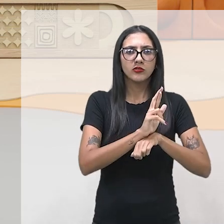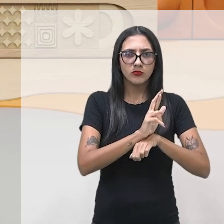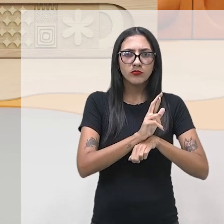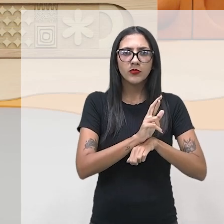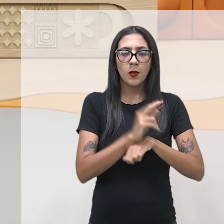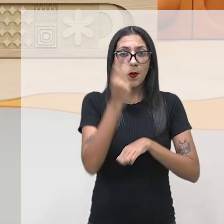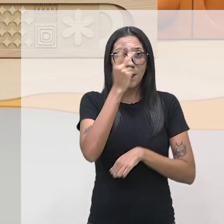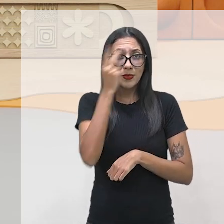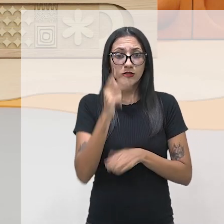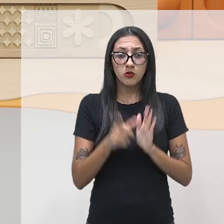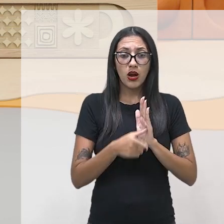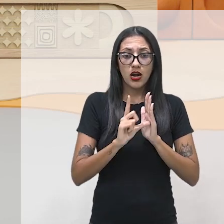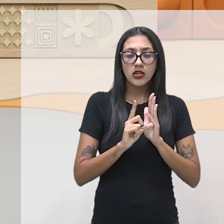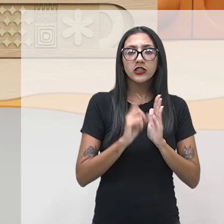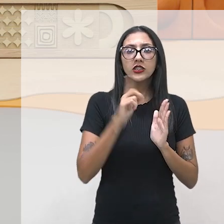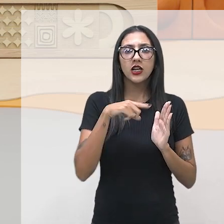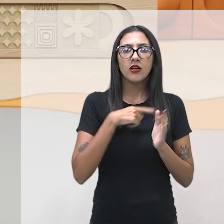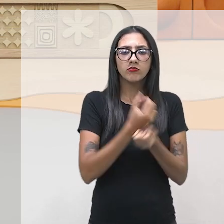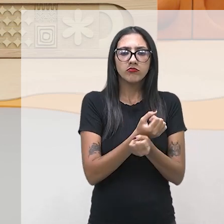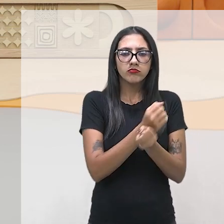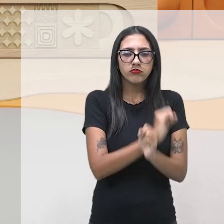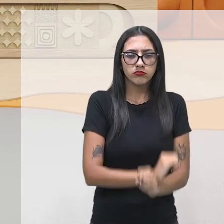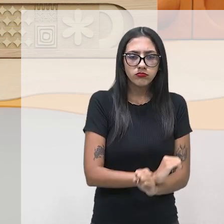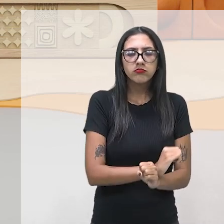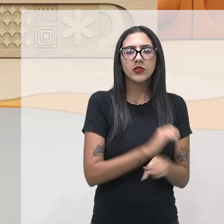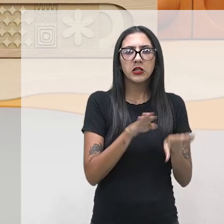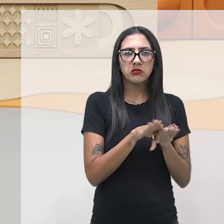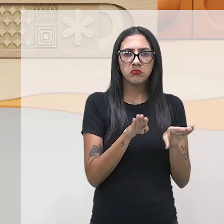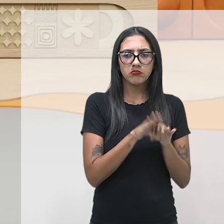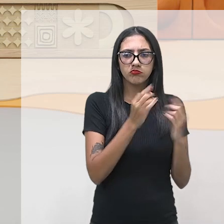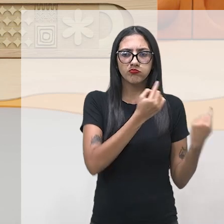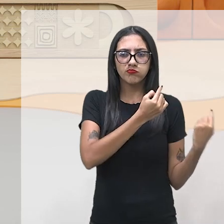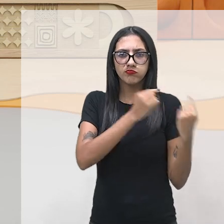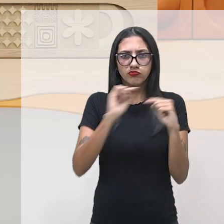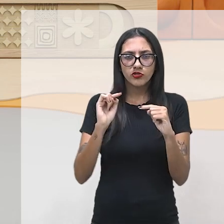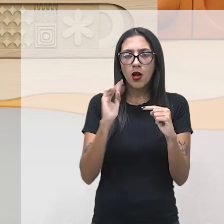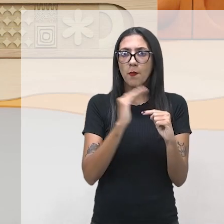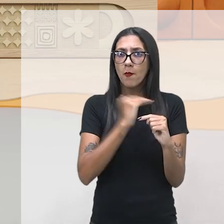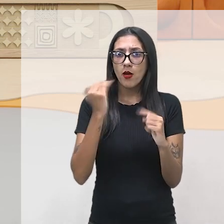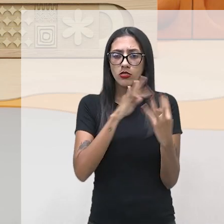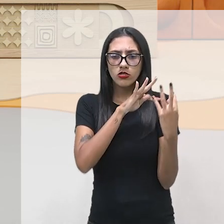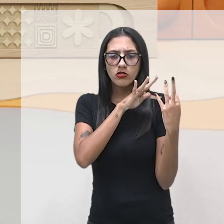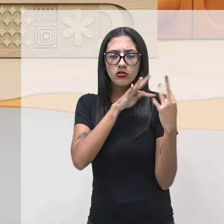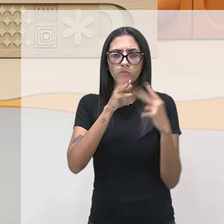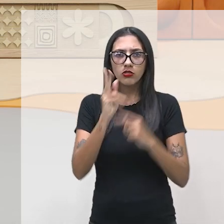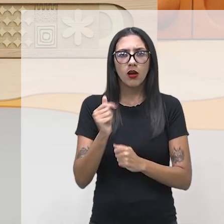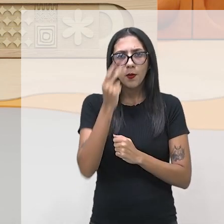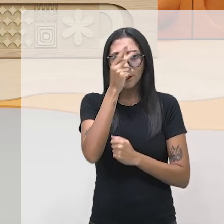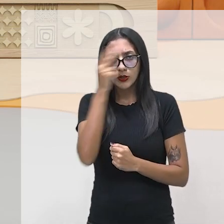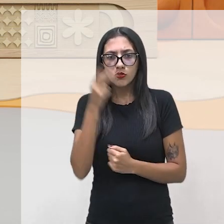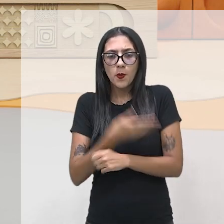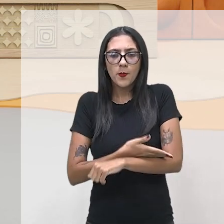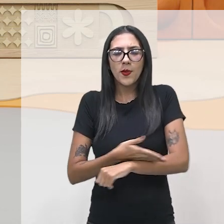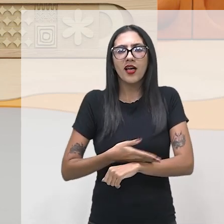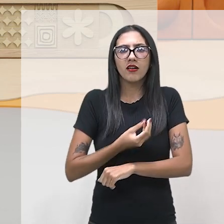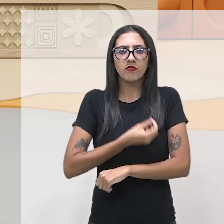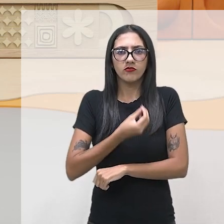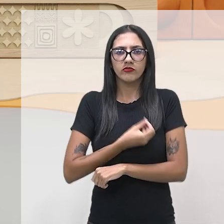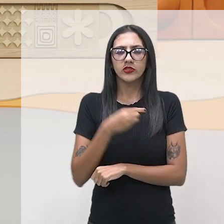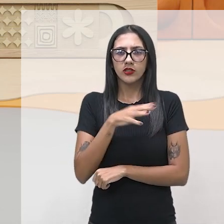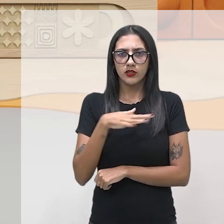e trucidar, assassinar os brancos que moravam ali. Então, os senhores de escravos temiam que no